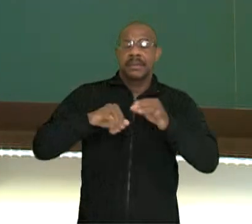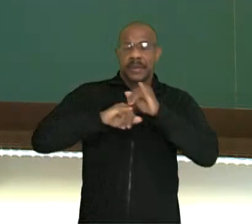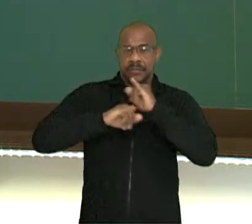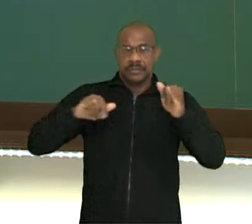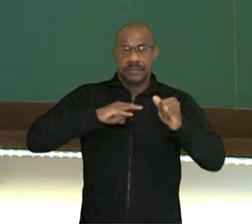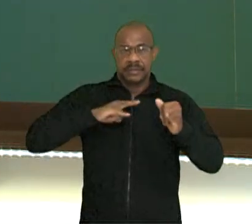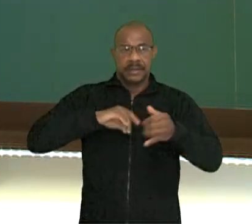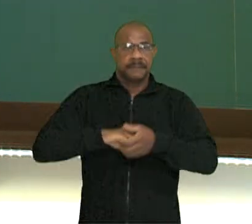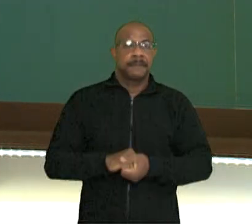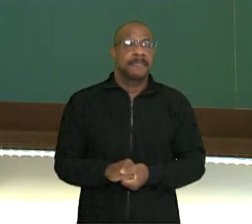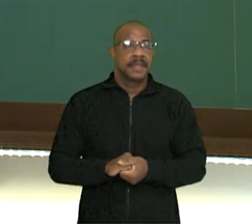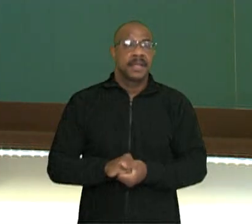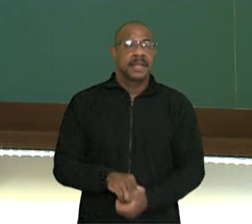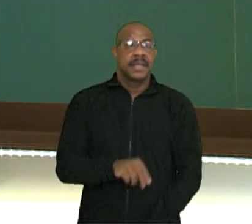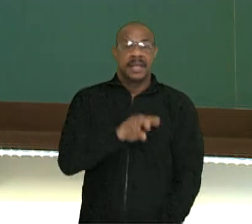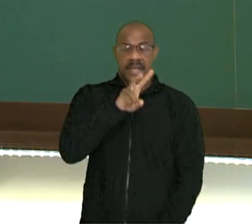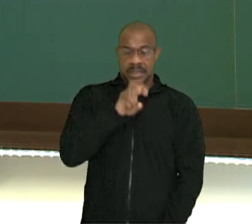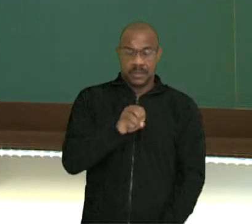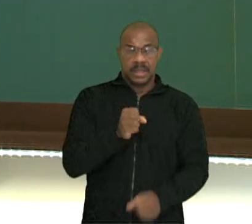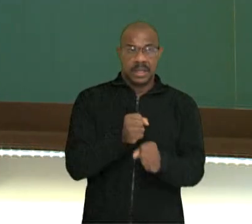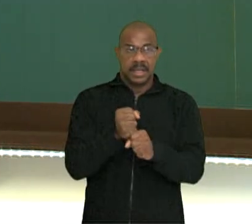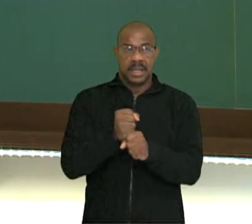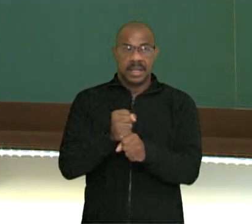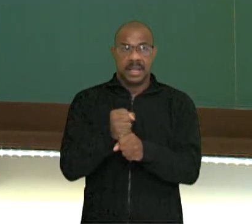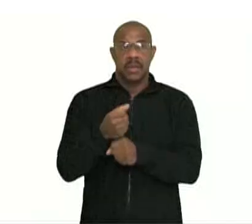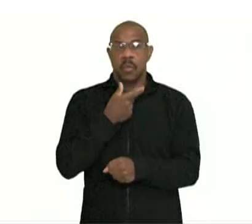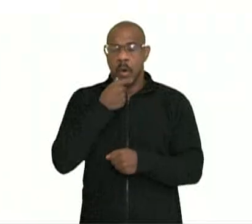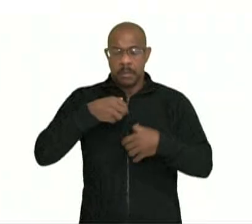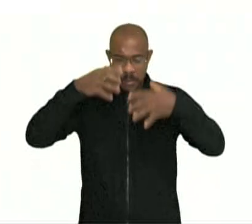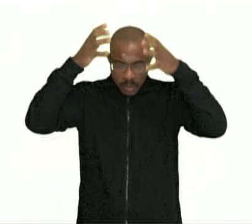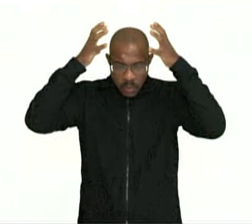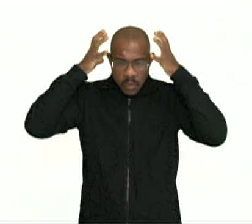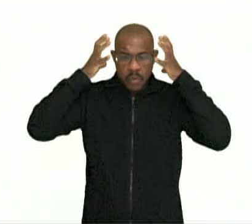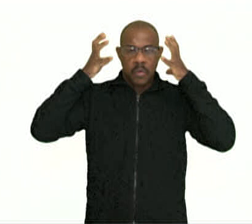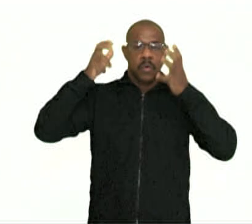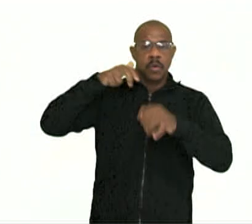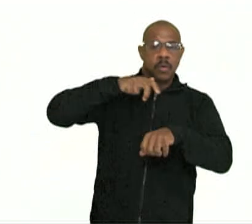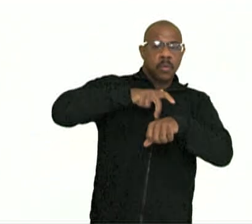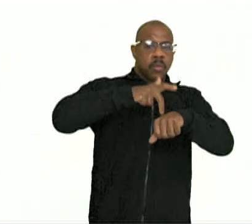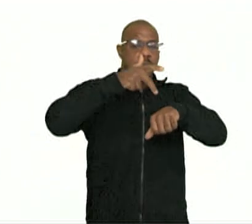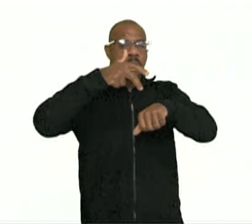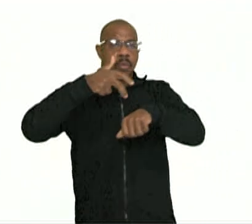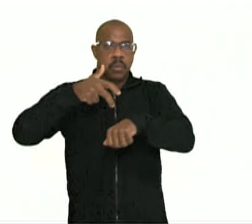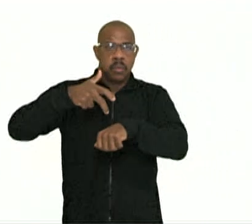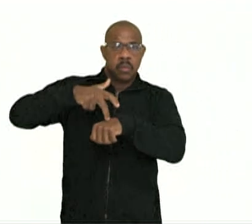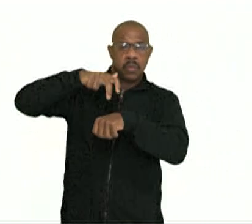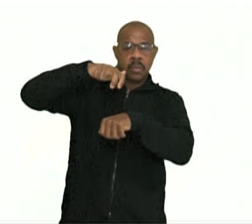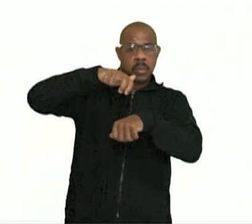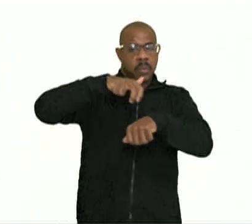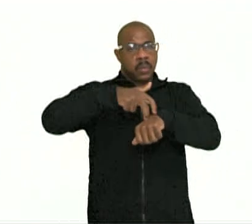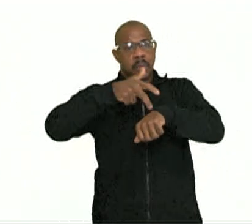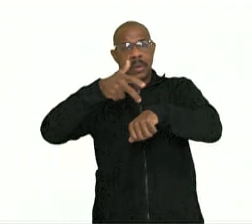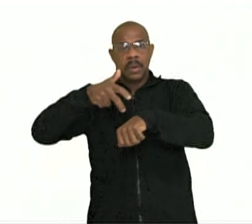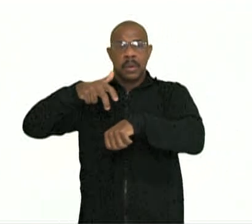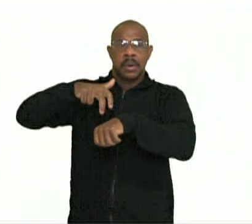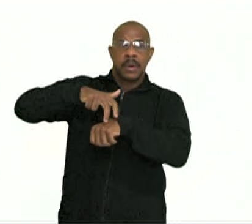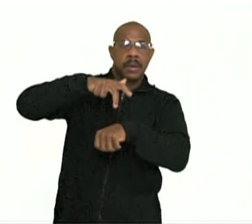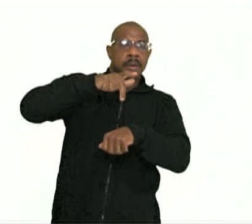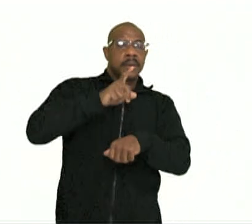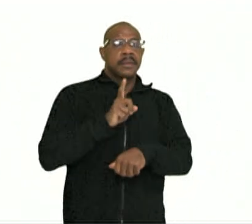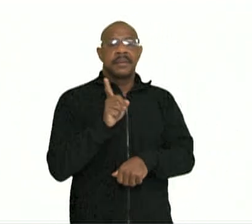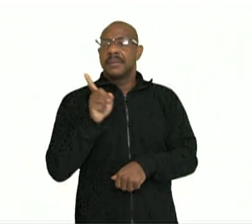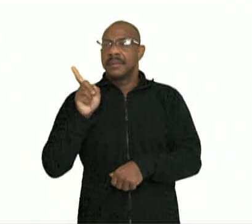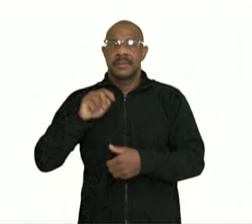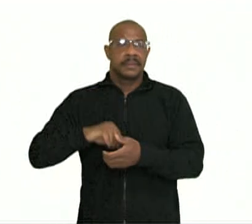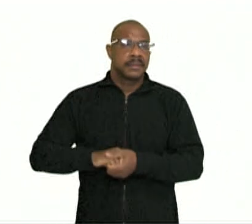Há 50 anos, o astronauta Neil Armstrong, 1930 até 2012, né, que foi